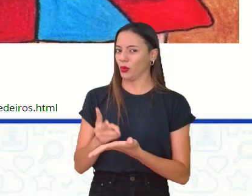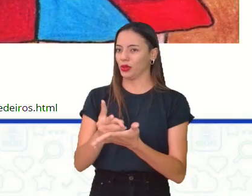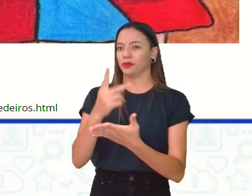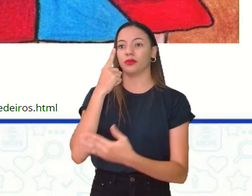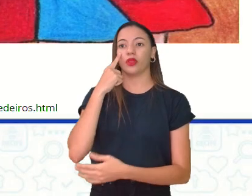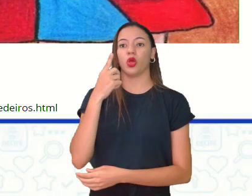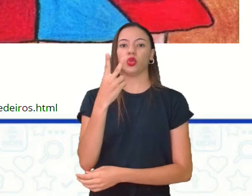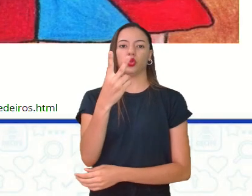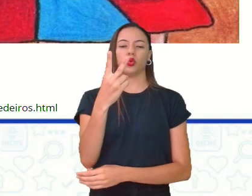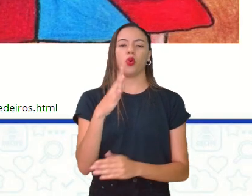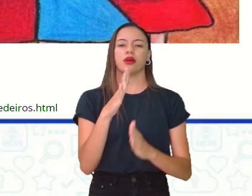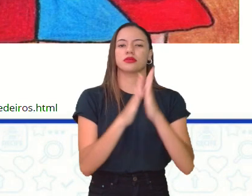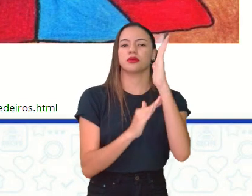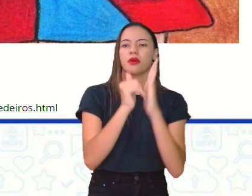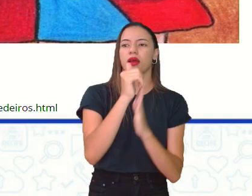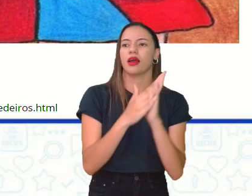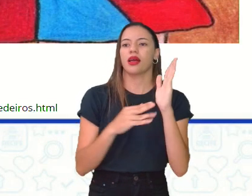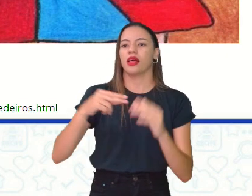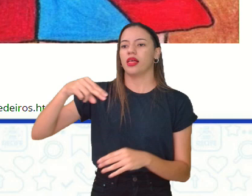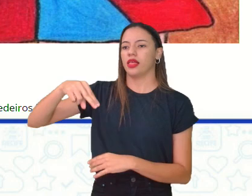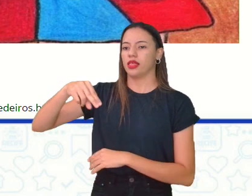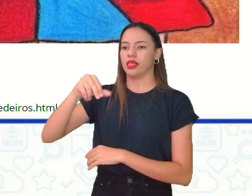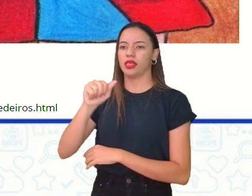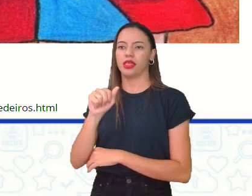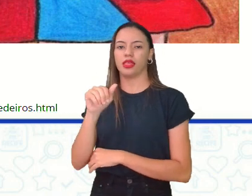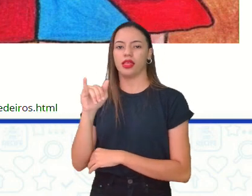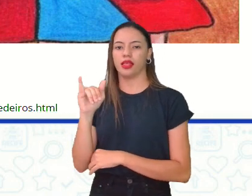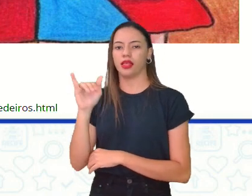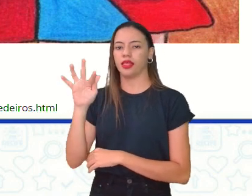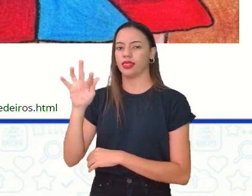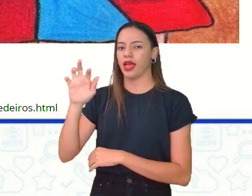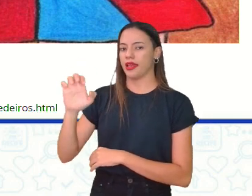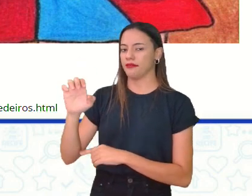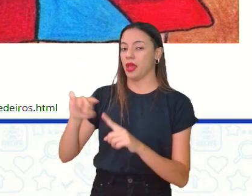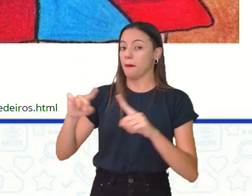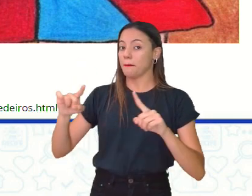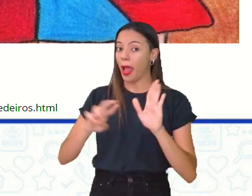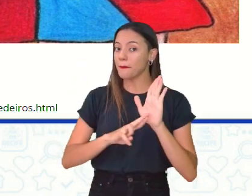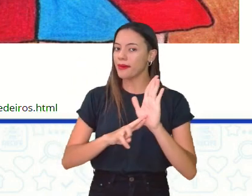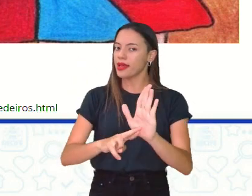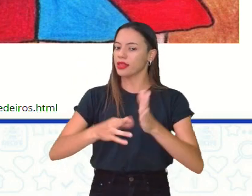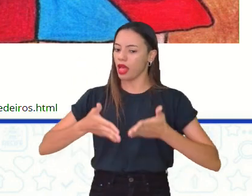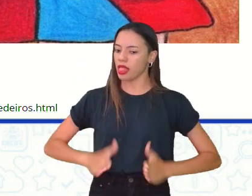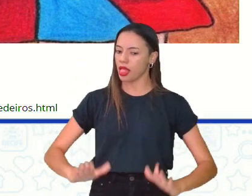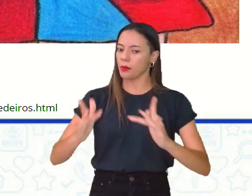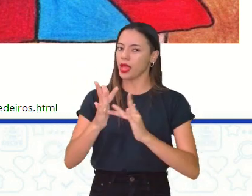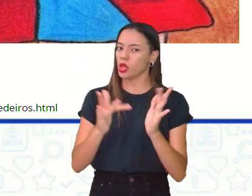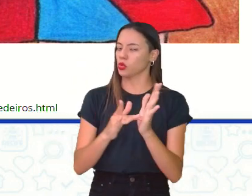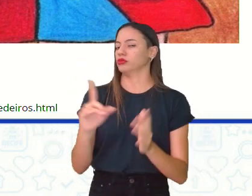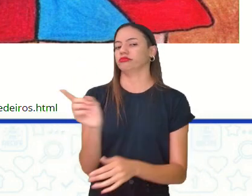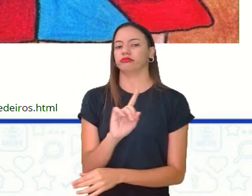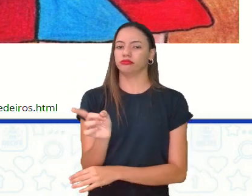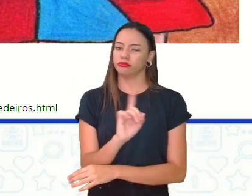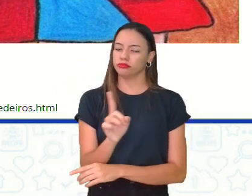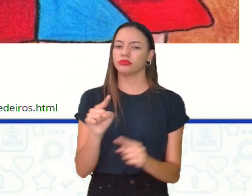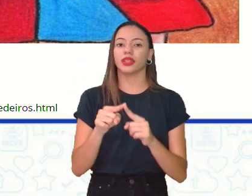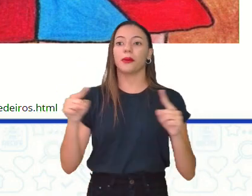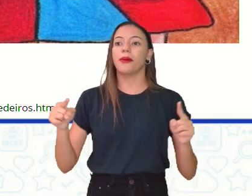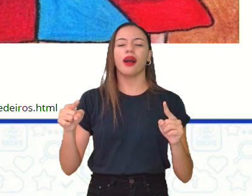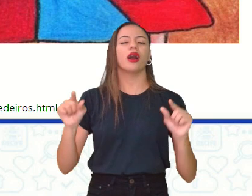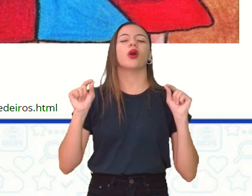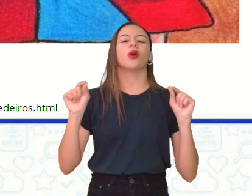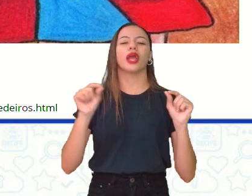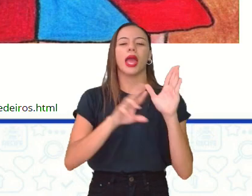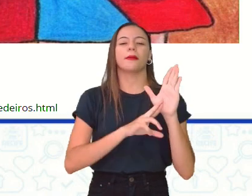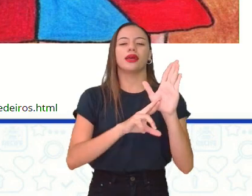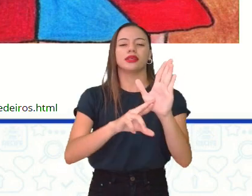obras naif, agora não mais da representação do nascimento de Jesus, mas dos nossos folguedos